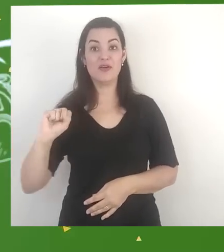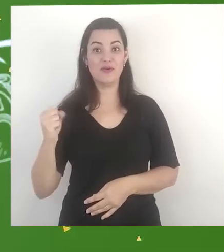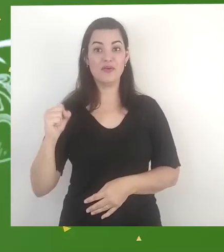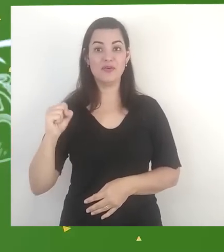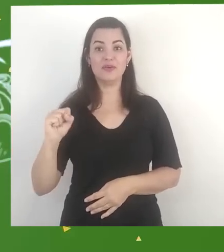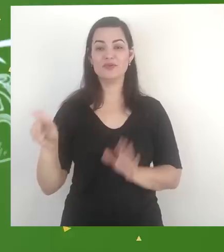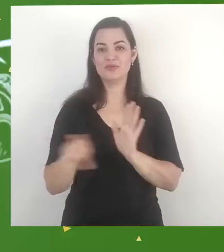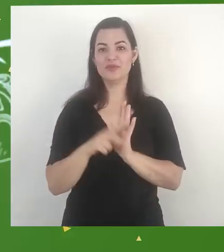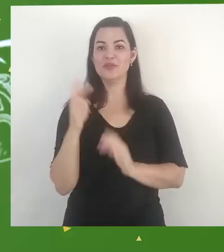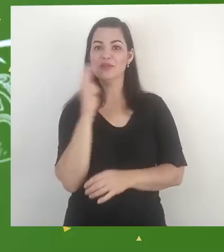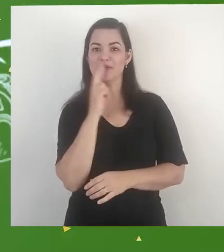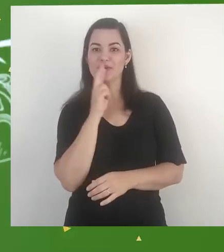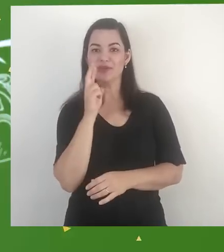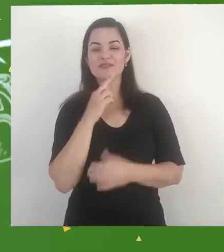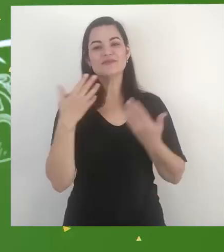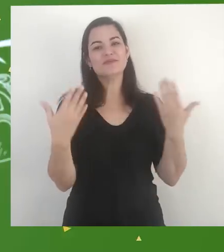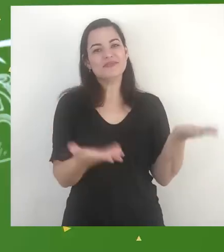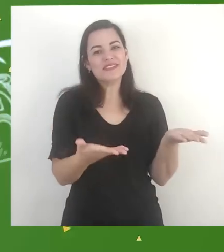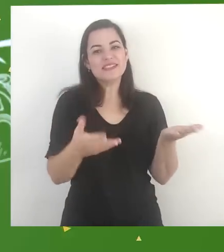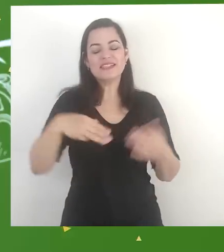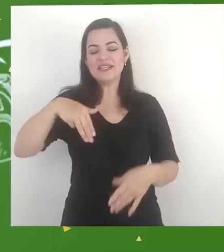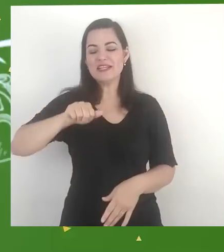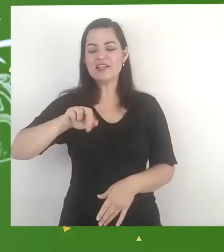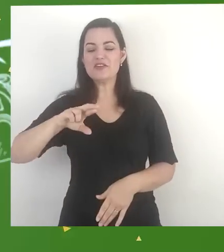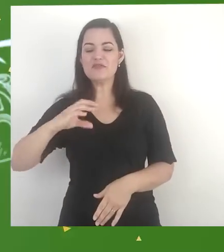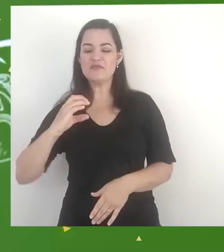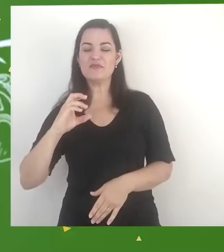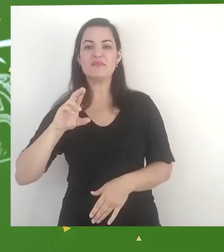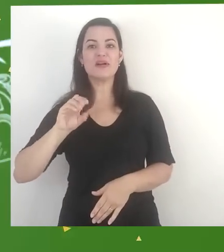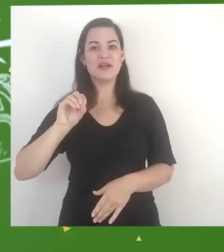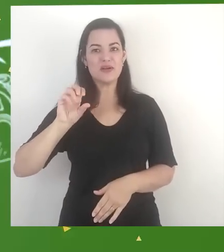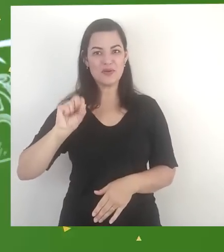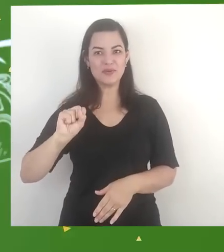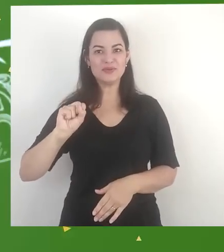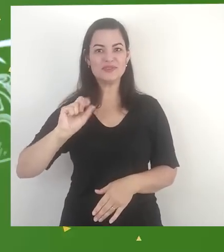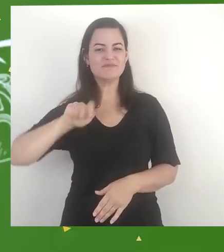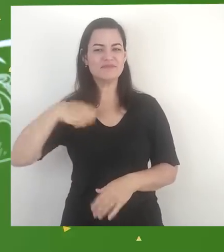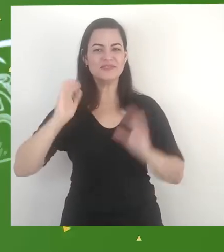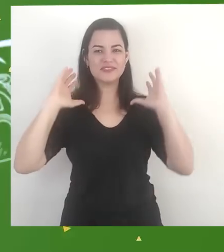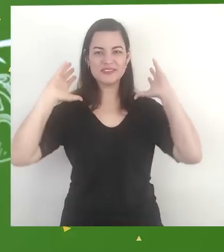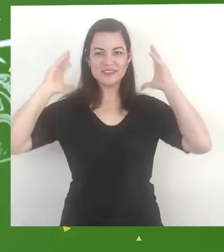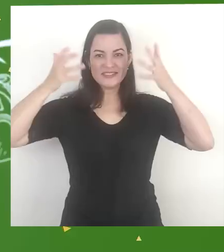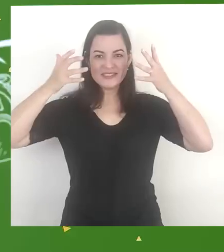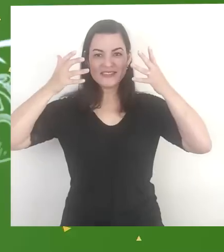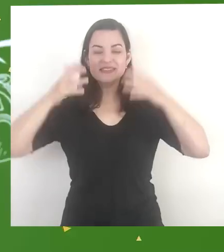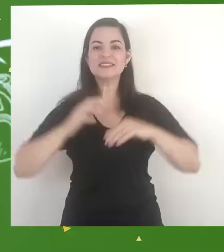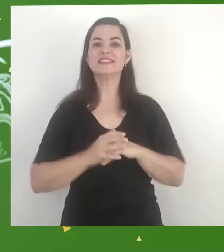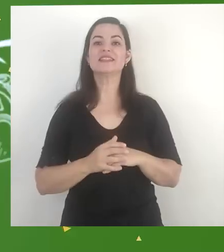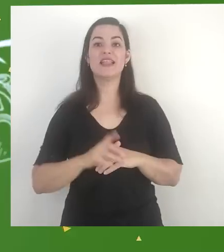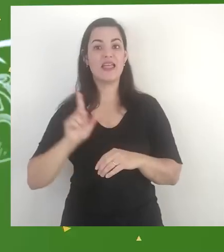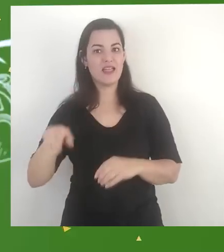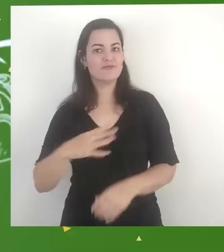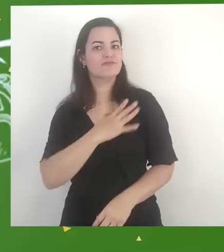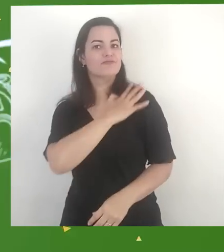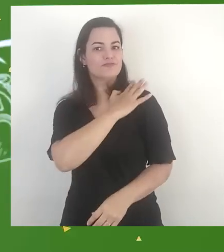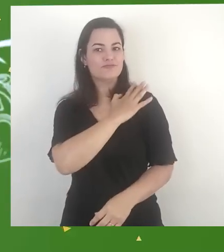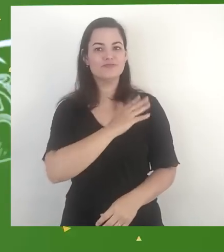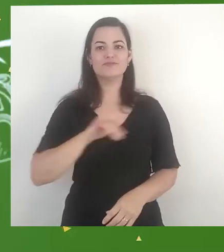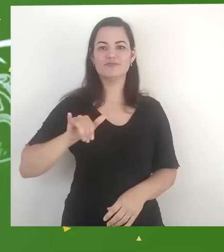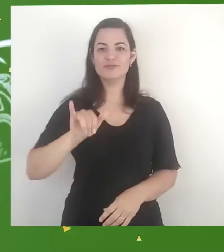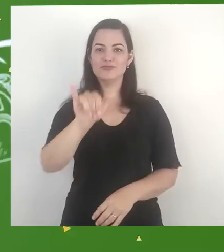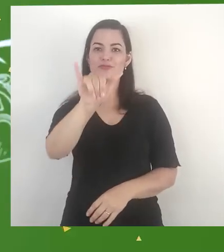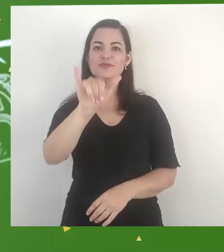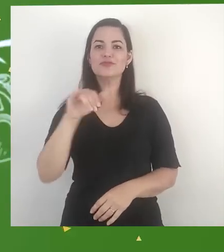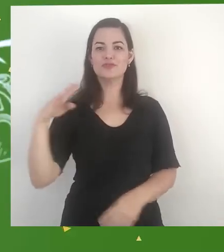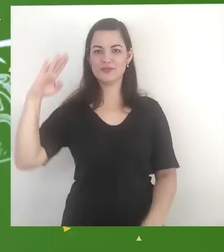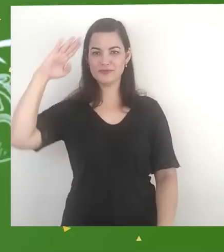um tenente-coronel da Força Aérea Brasileira, que foi o primeiro brasileiro a conseguir fazer essas